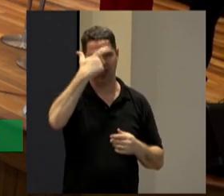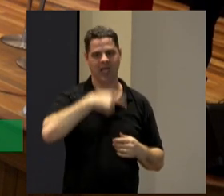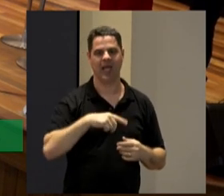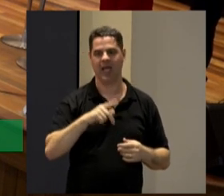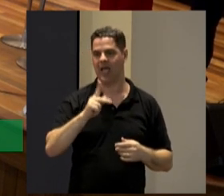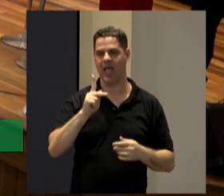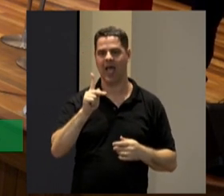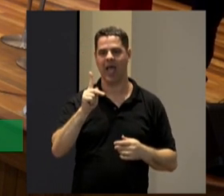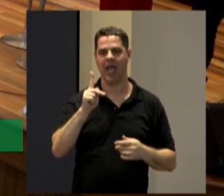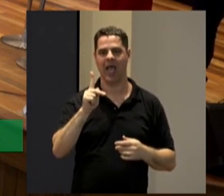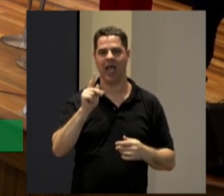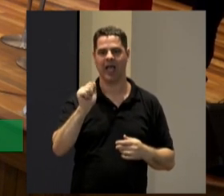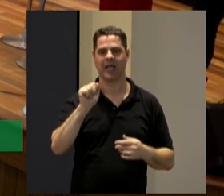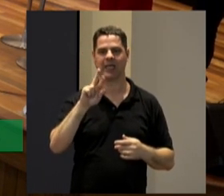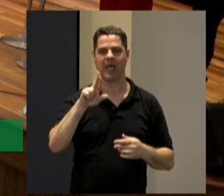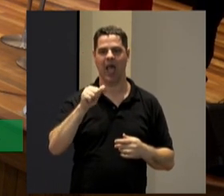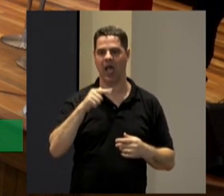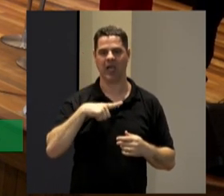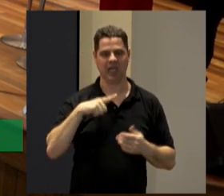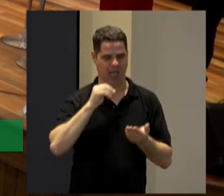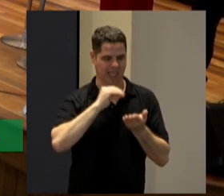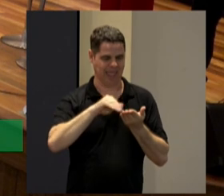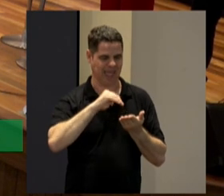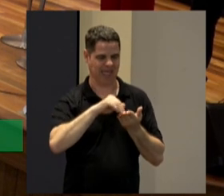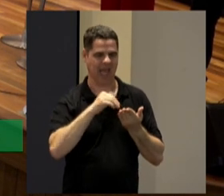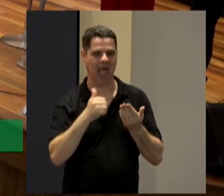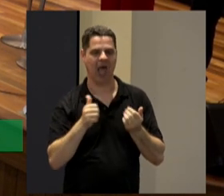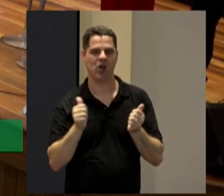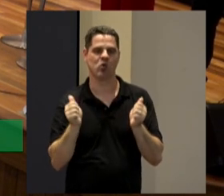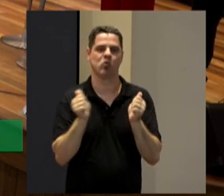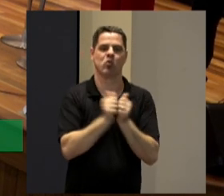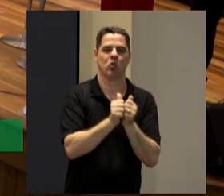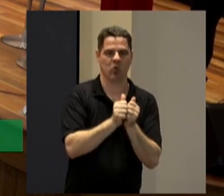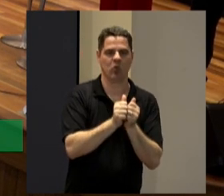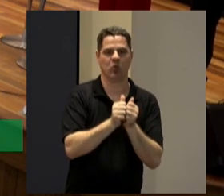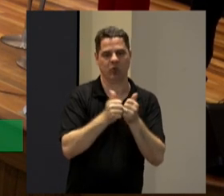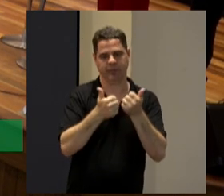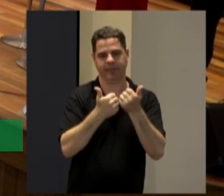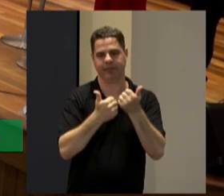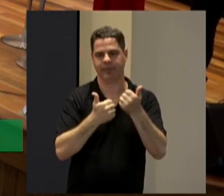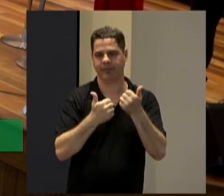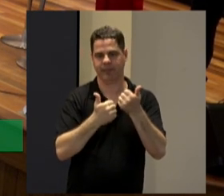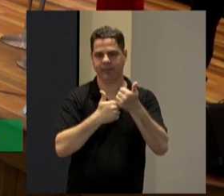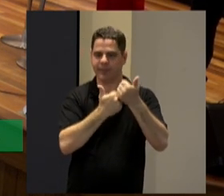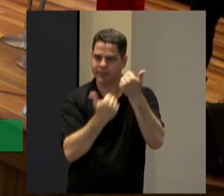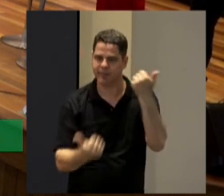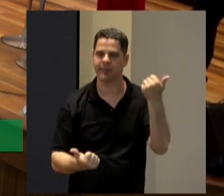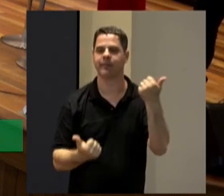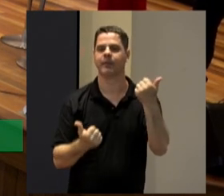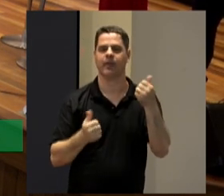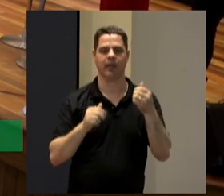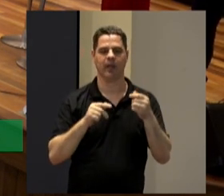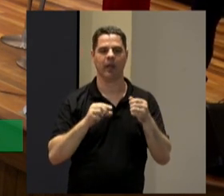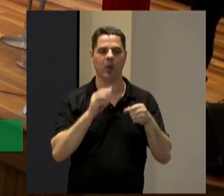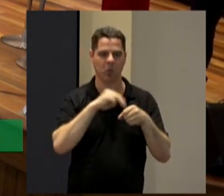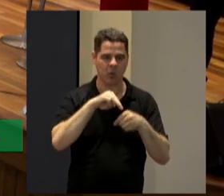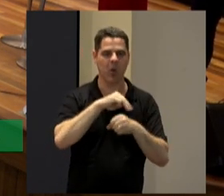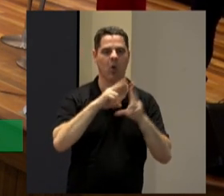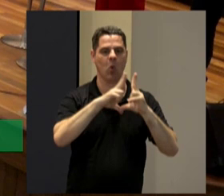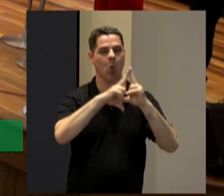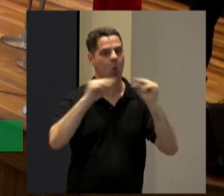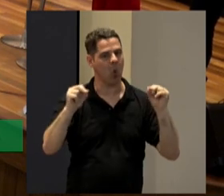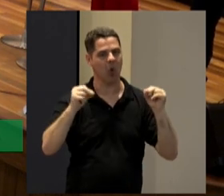Carla, agora estou como secretária adjunta do município da Secretaria Municipal de Educação de